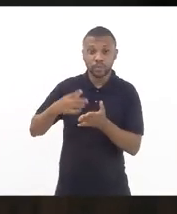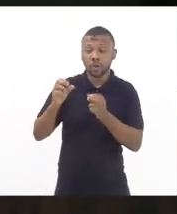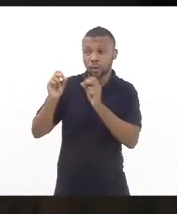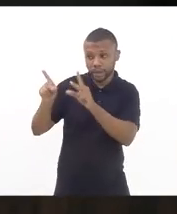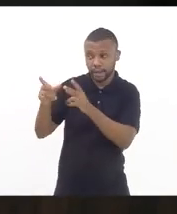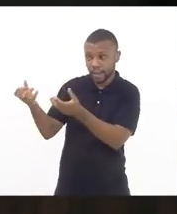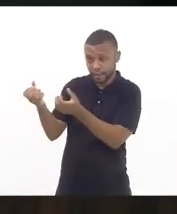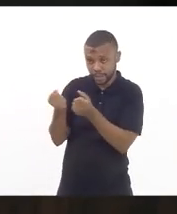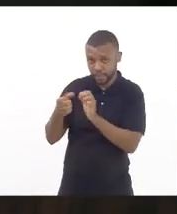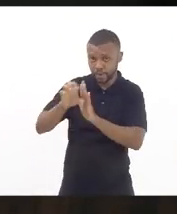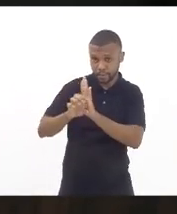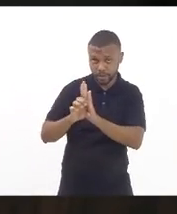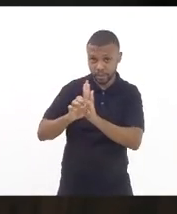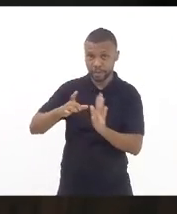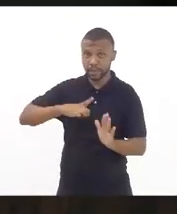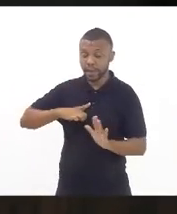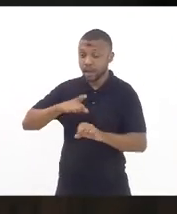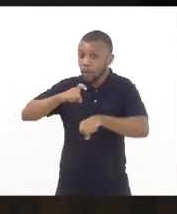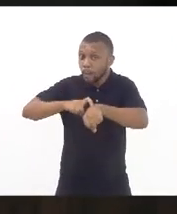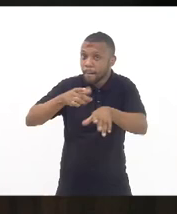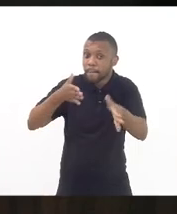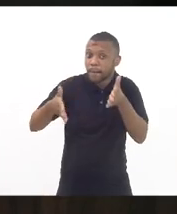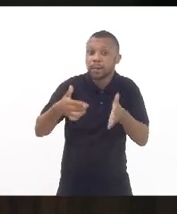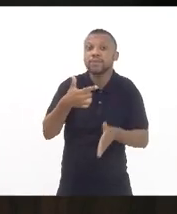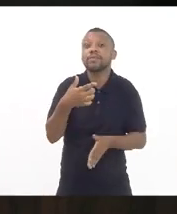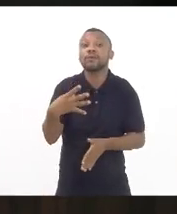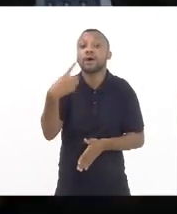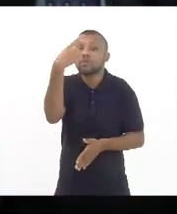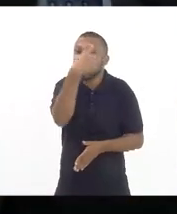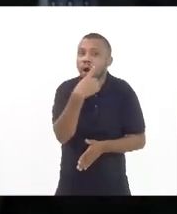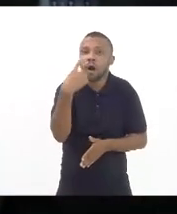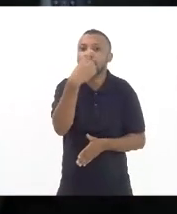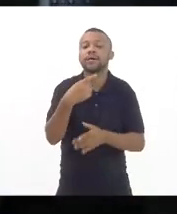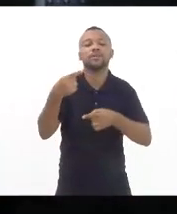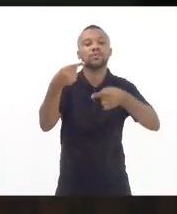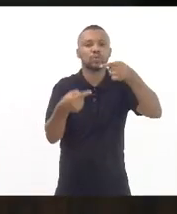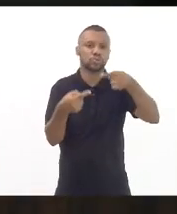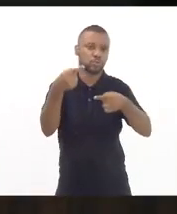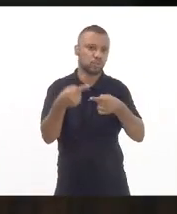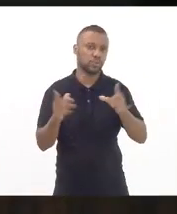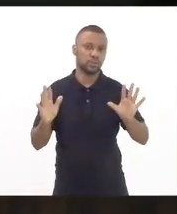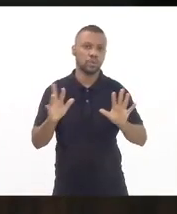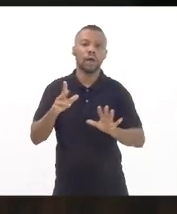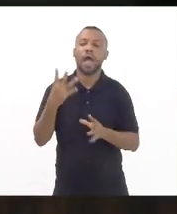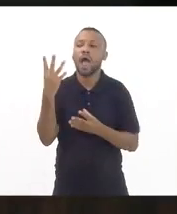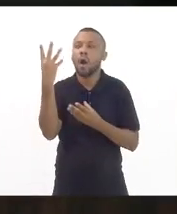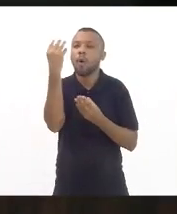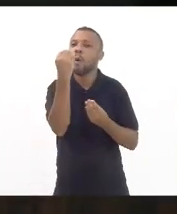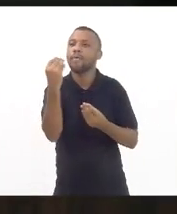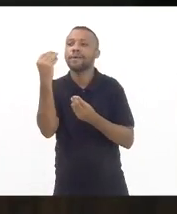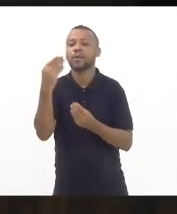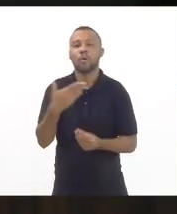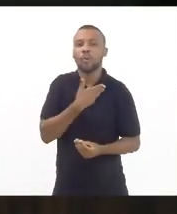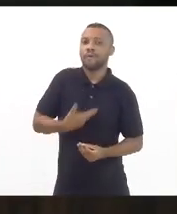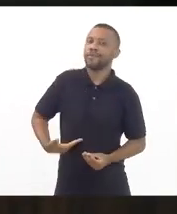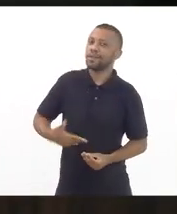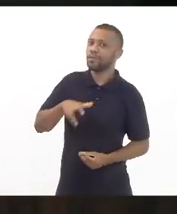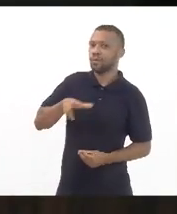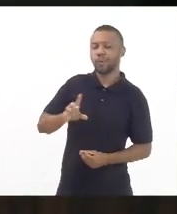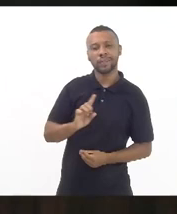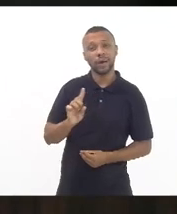as emendas. Obrigado. Vamos ver se a gente pode consegue a emenda conduzir... de um artigo só. Não é convencer o governador, não. São